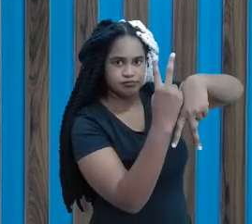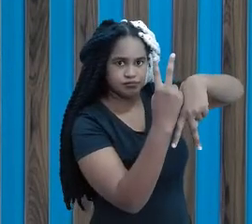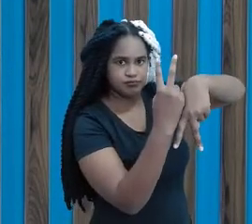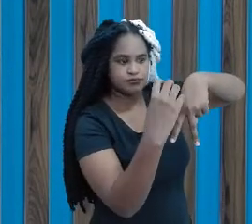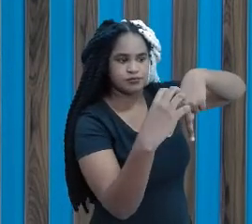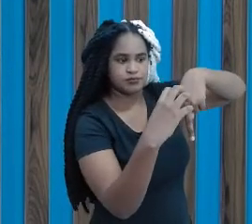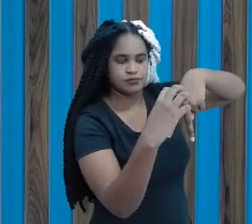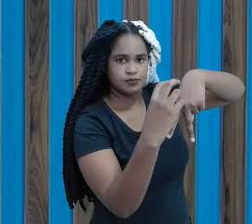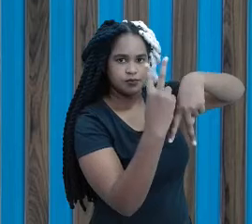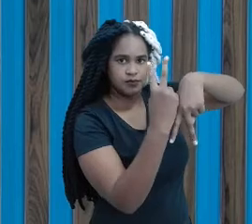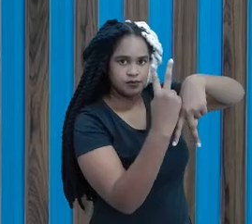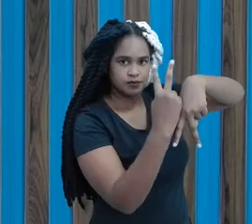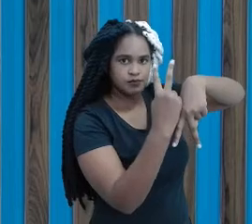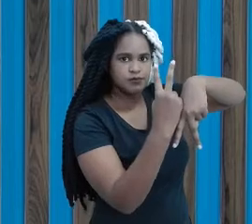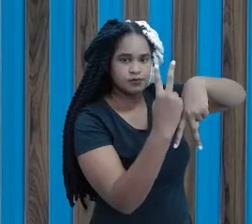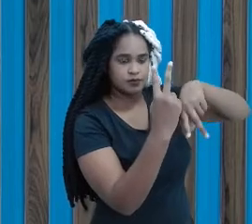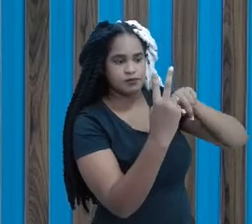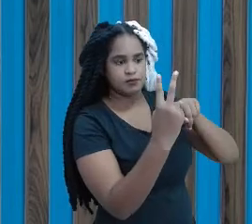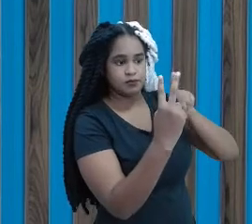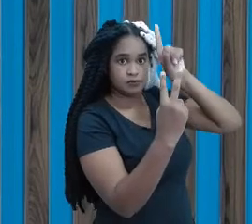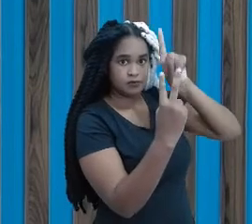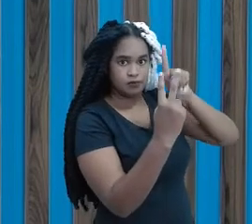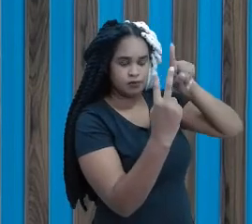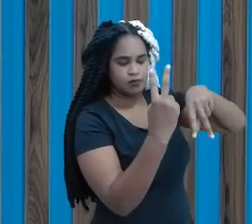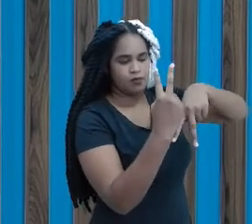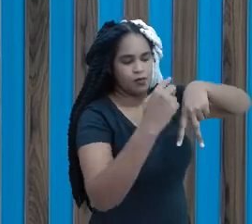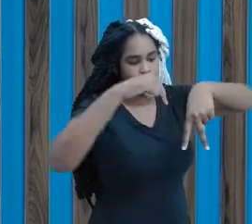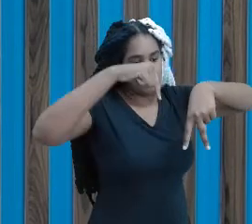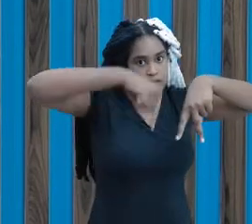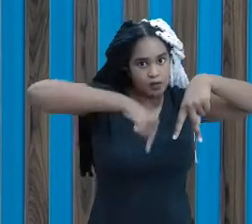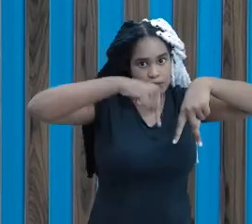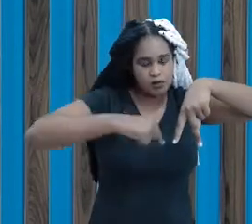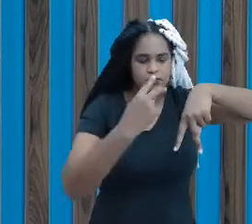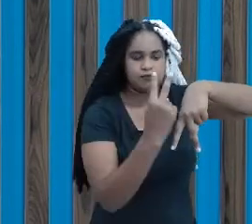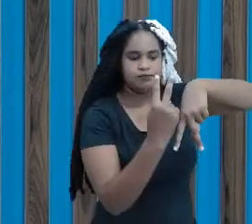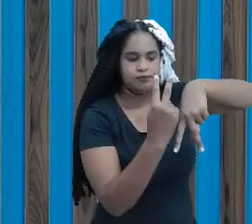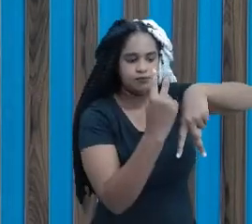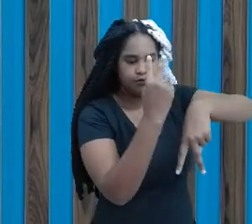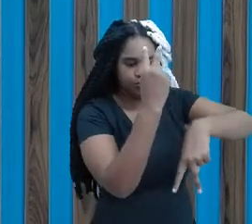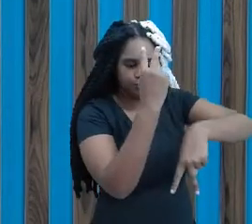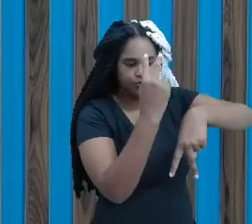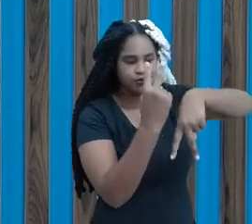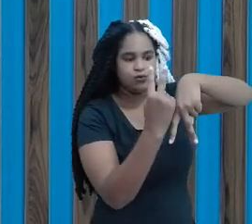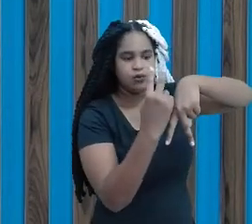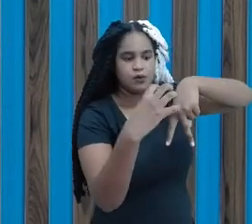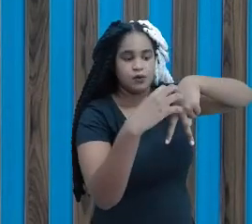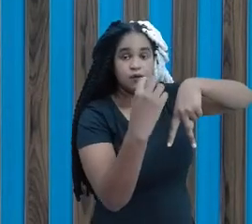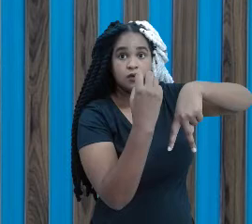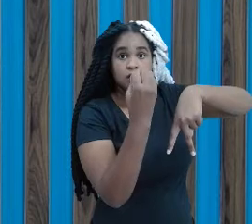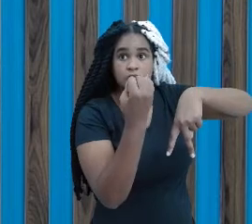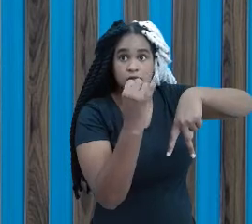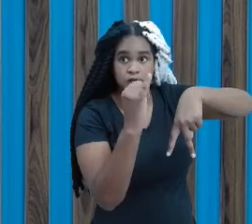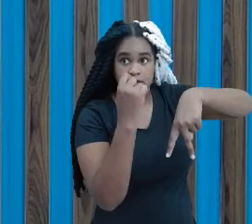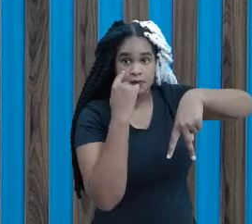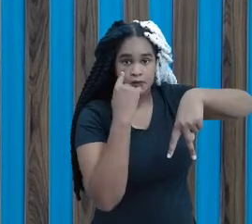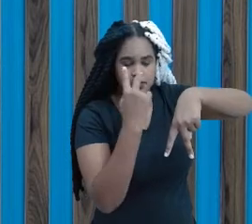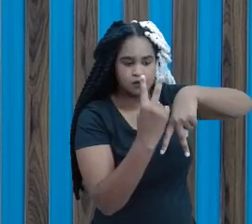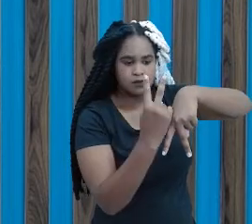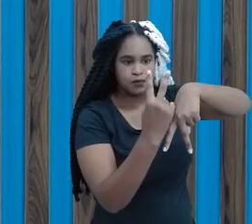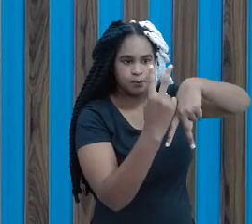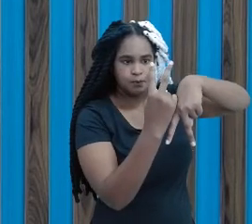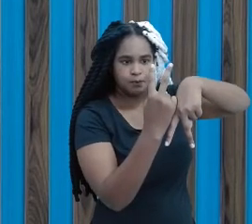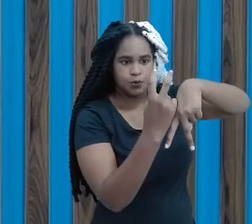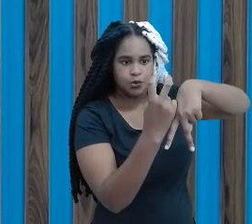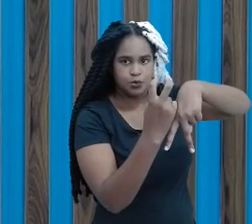A parte inferior e a parte superior. Pois é. Então, ó, deleção do braço curto. Olha aqui comigo,